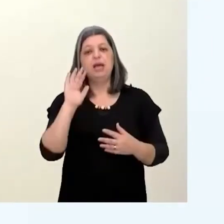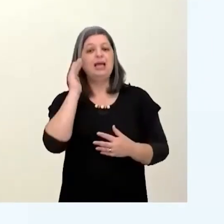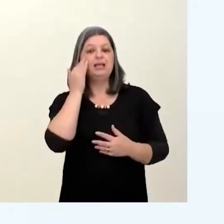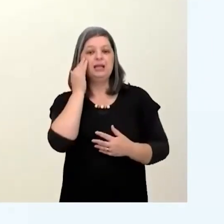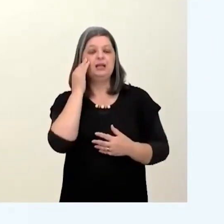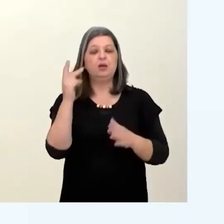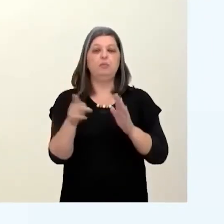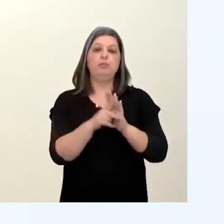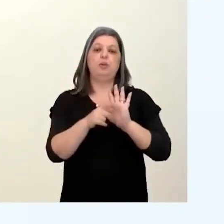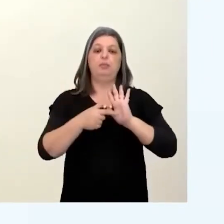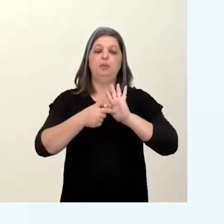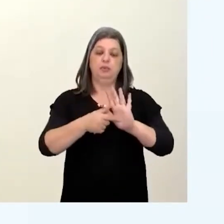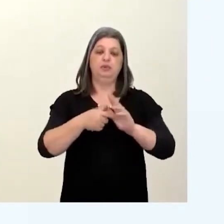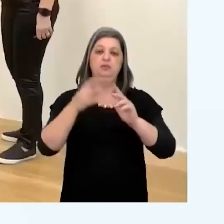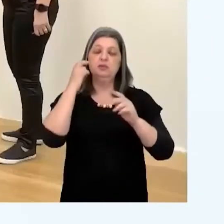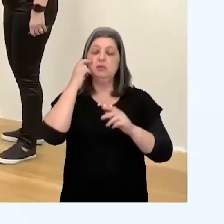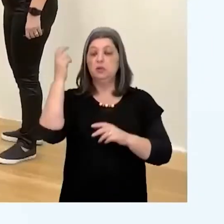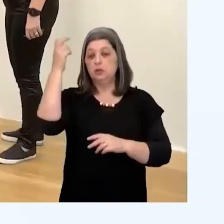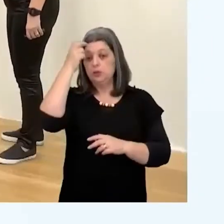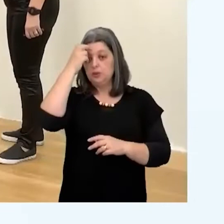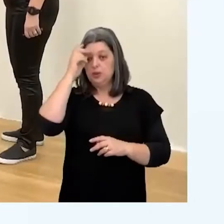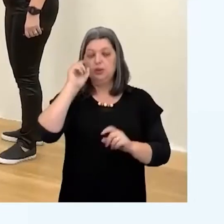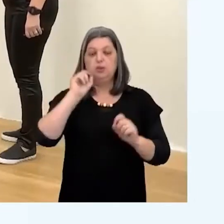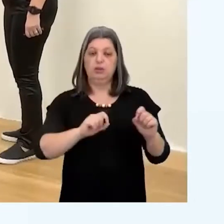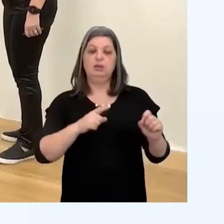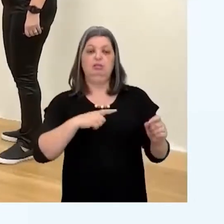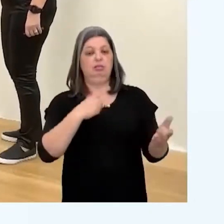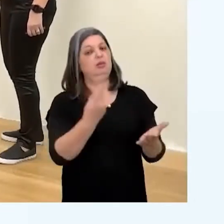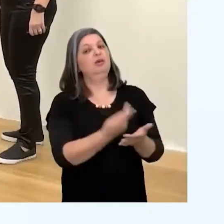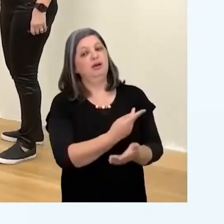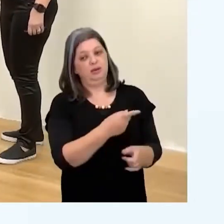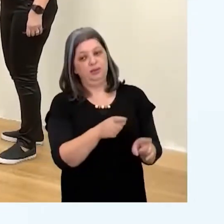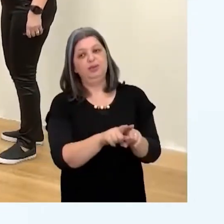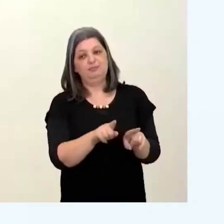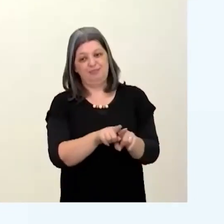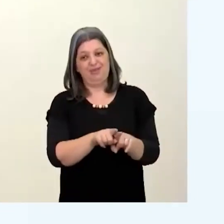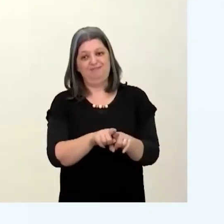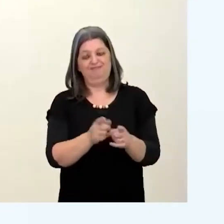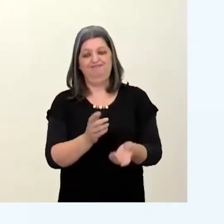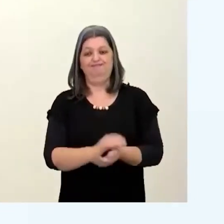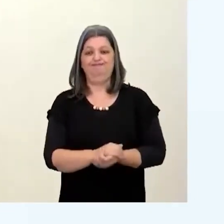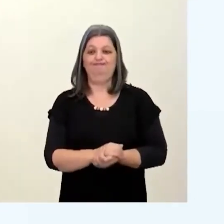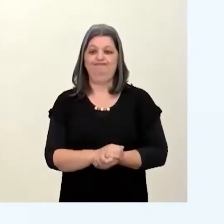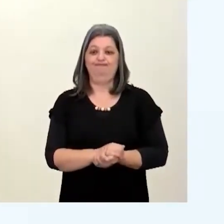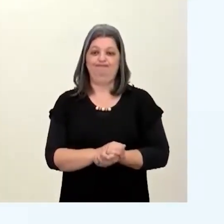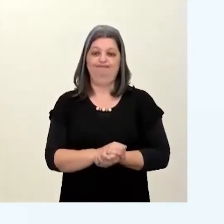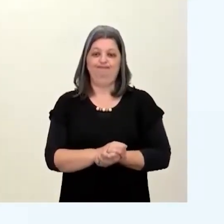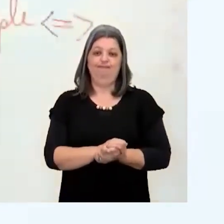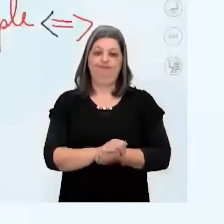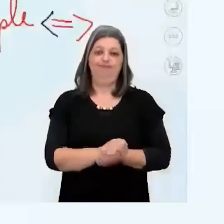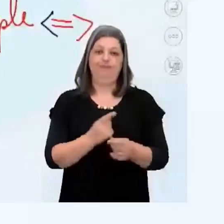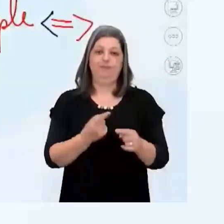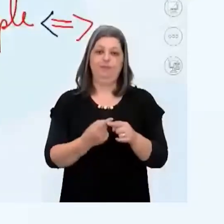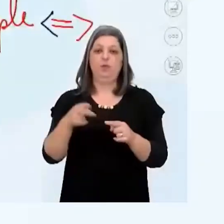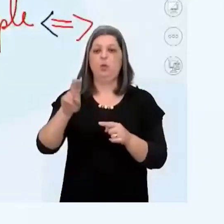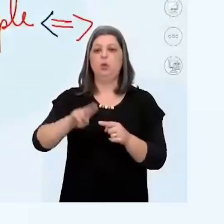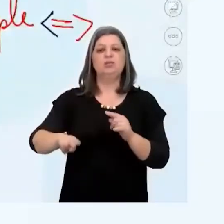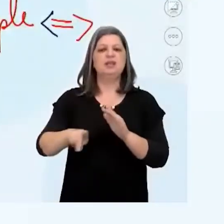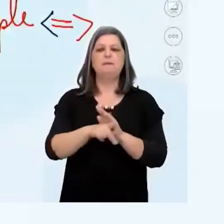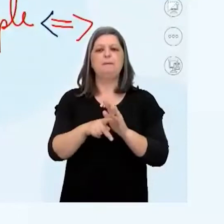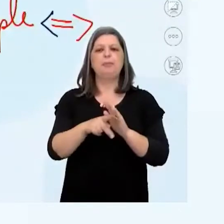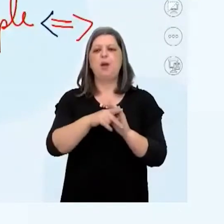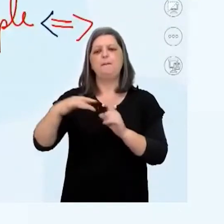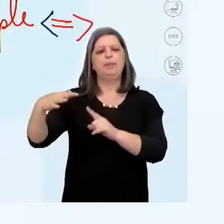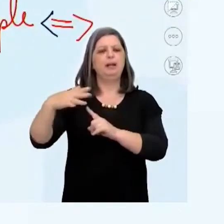manifestação cultural, né? E o que está errado também, né? Por que a gente, né, usa as praças? Por que